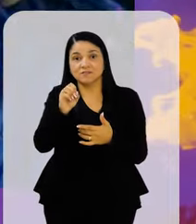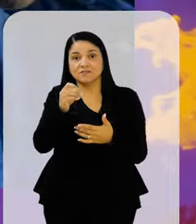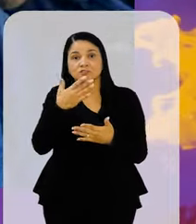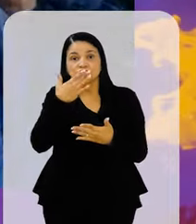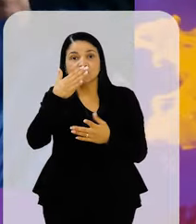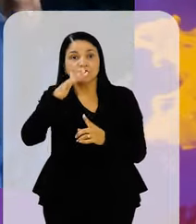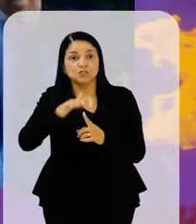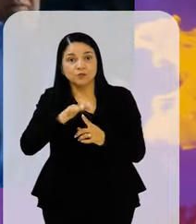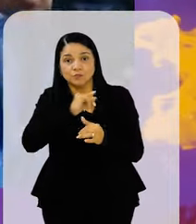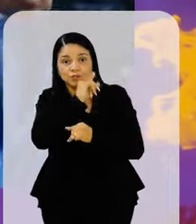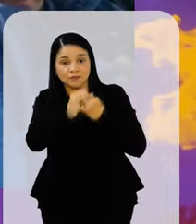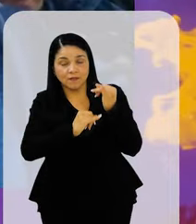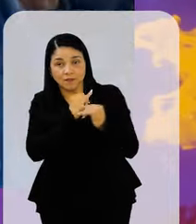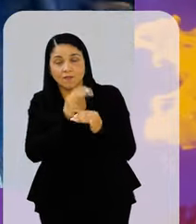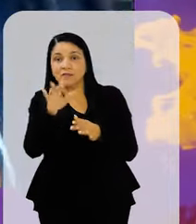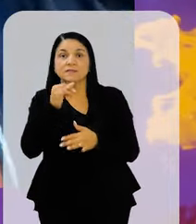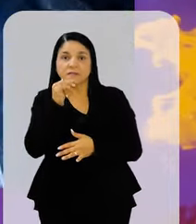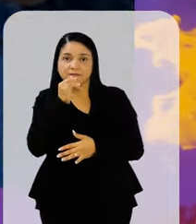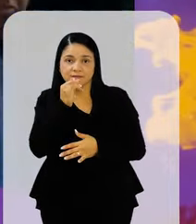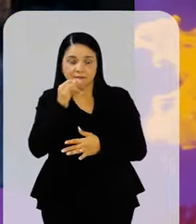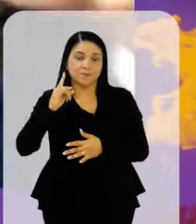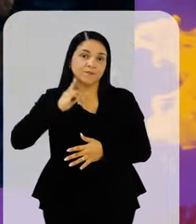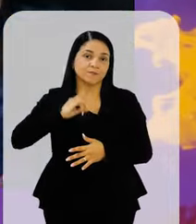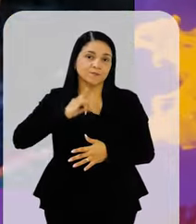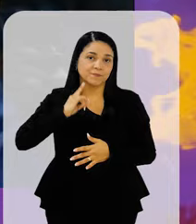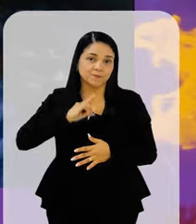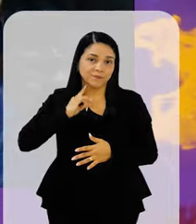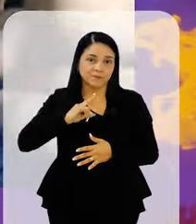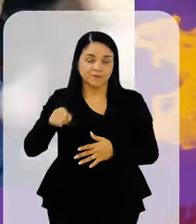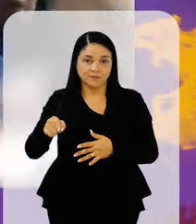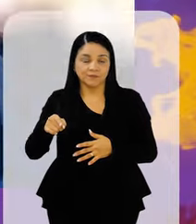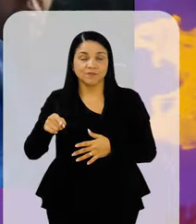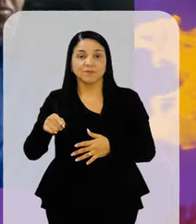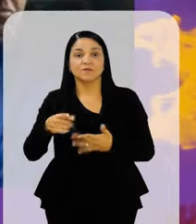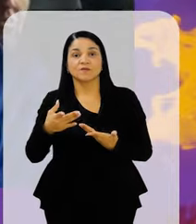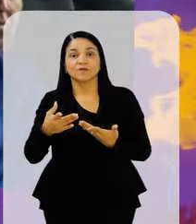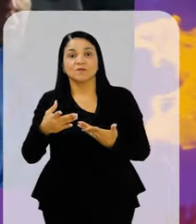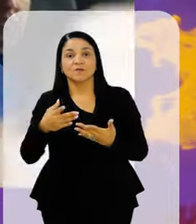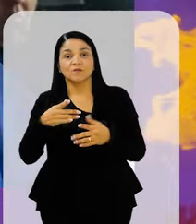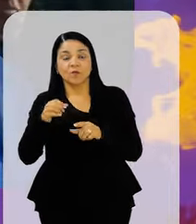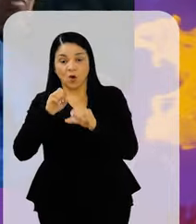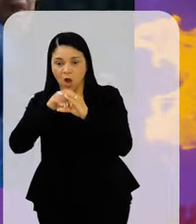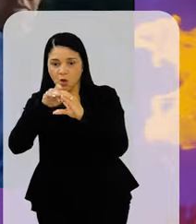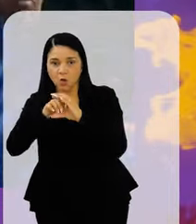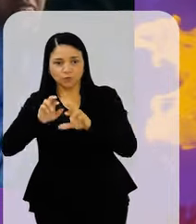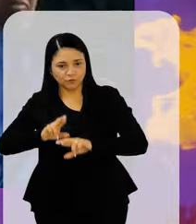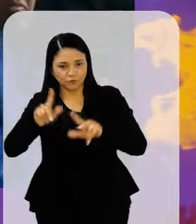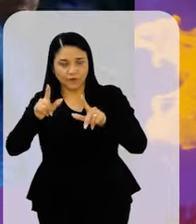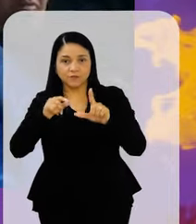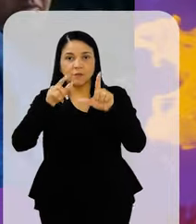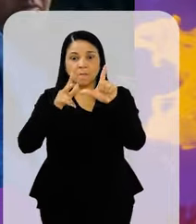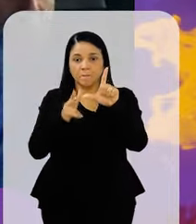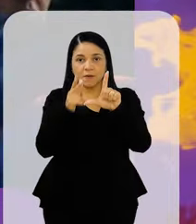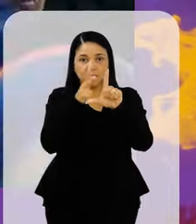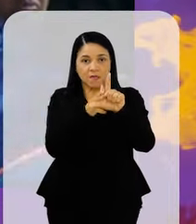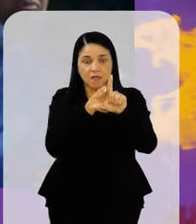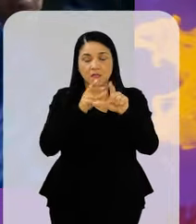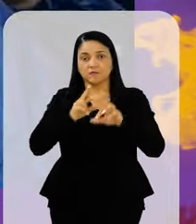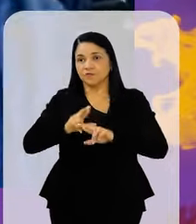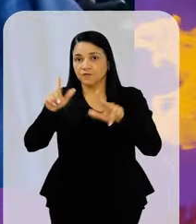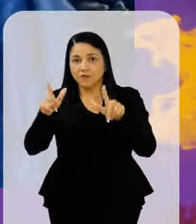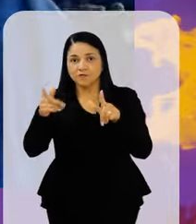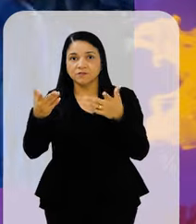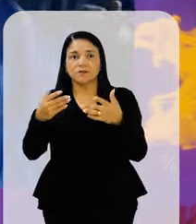poder... Aí vem o do paparazzo, vou te dar um exemplo do jogo do Flamengo, um paparazzo rubro-negro com um outro influencer com outro, o da Globo diferente, o do